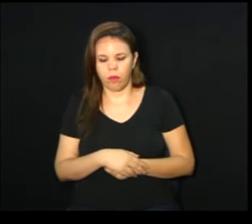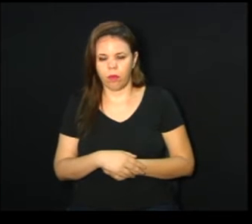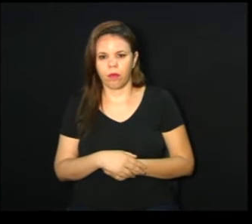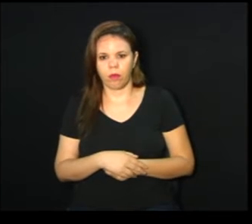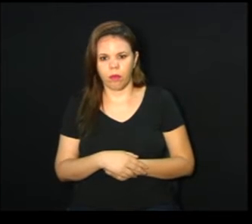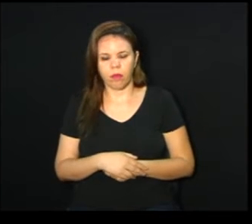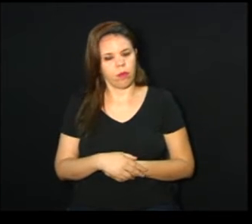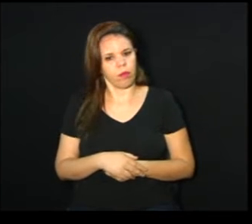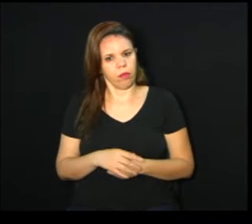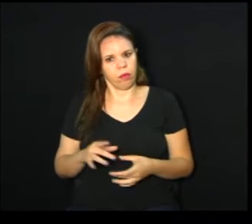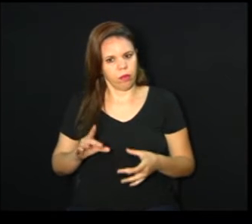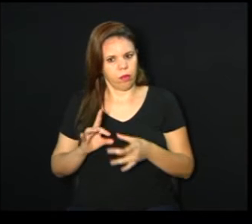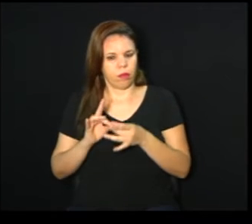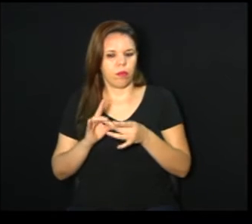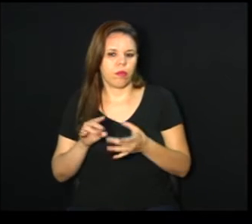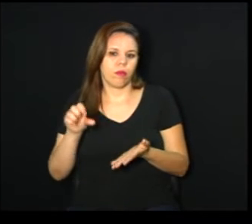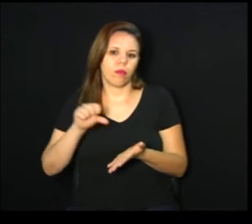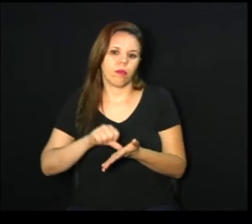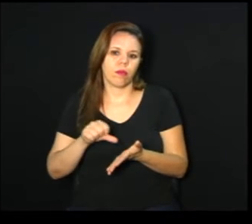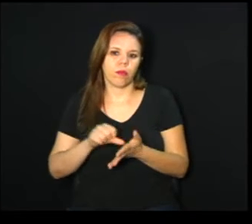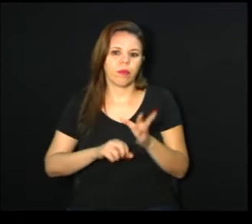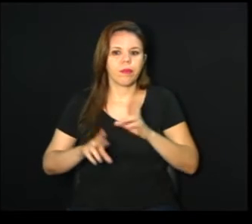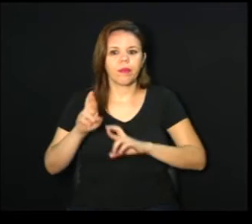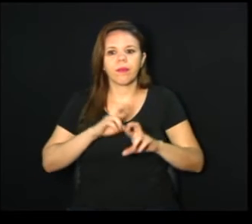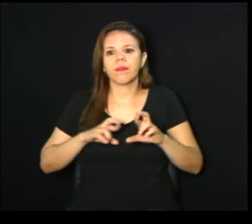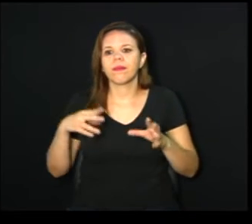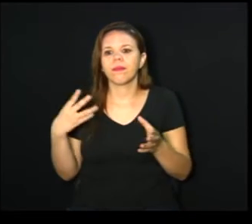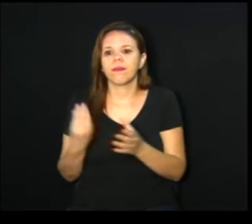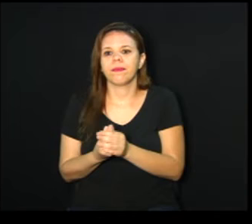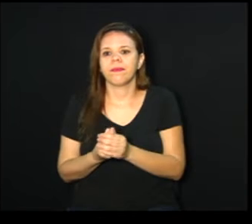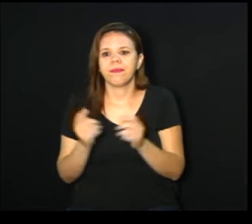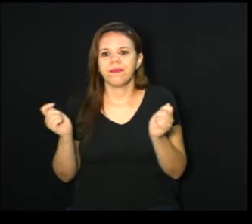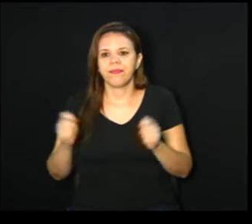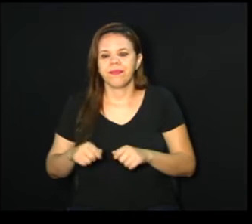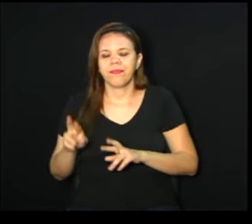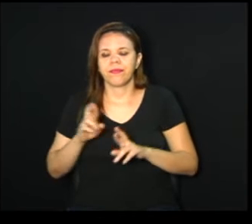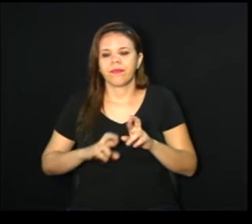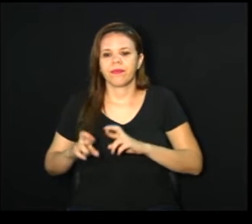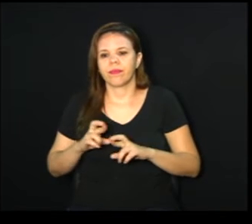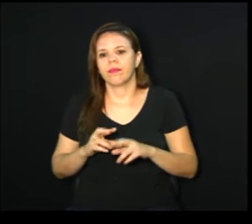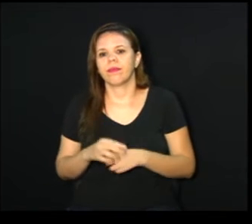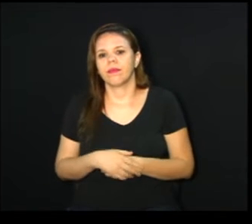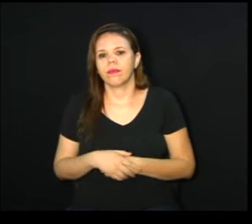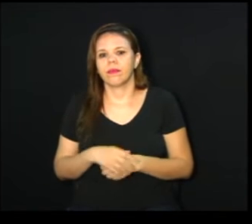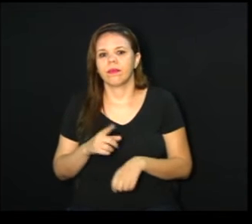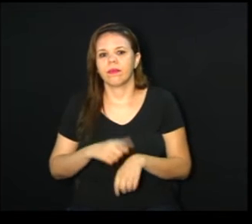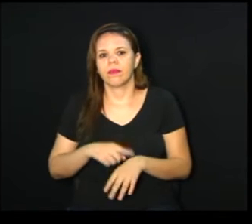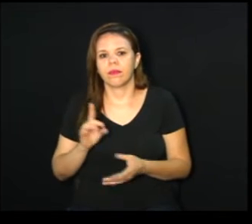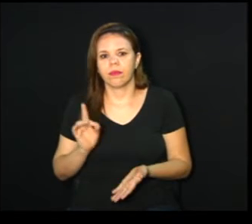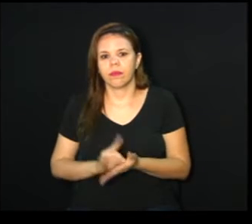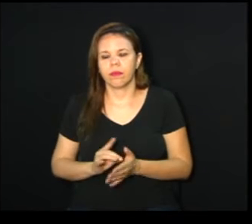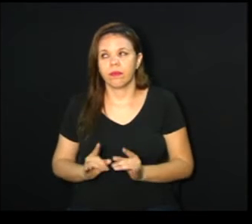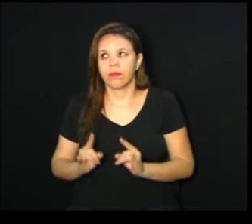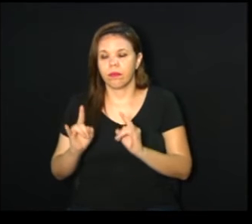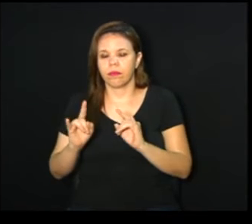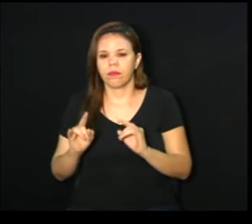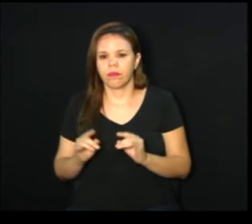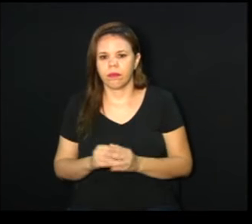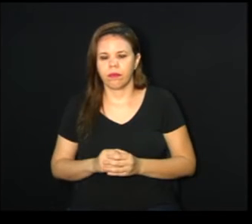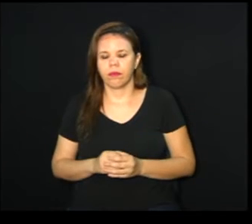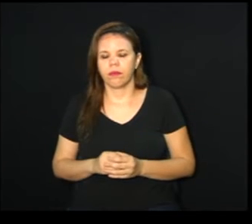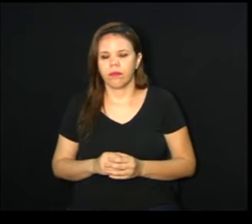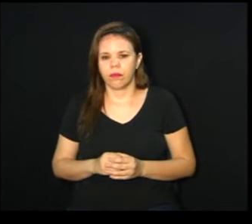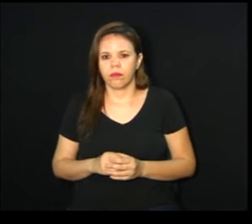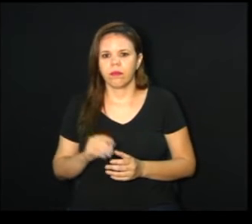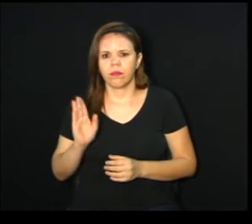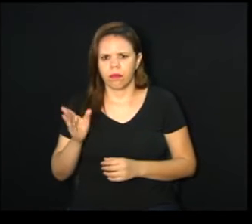Medidores esses ligados em um centro de monitoramento integrado, onde é possível verificar o consumo em tempo real desses prédios. Isso